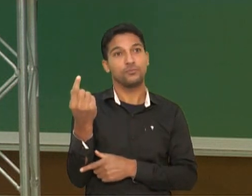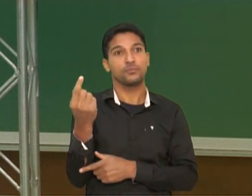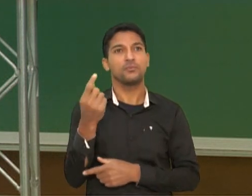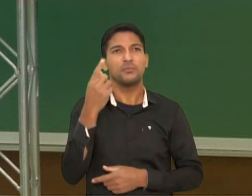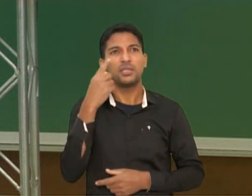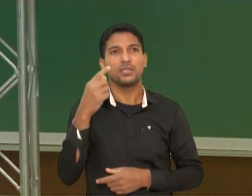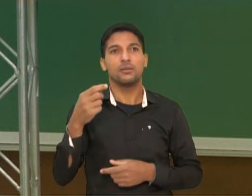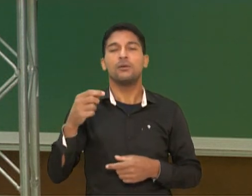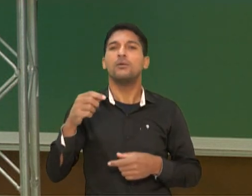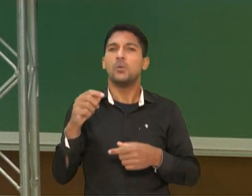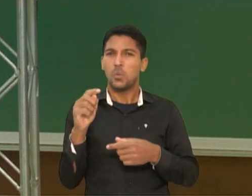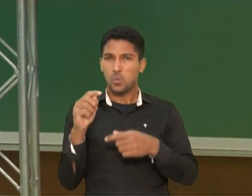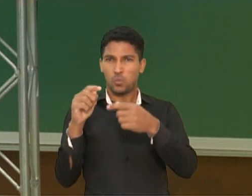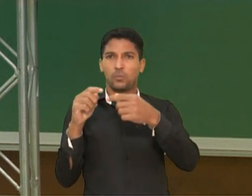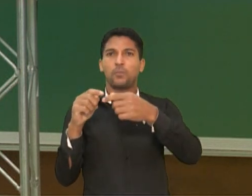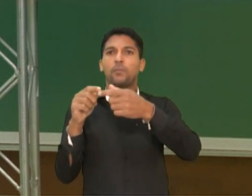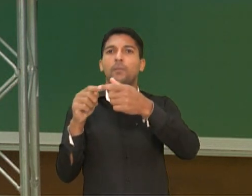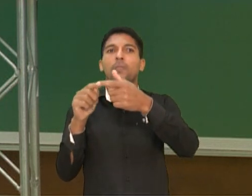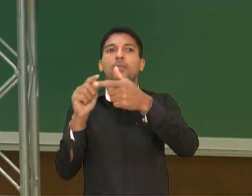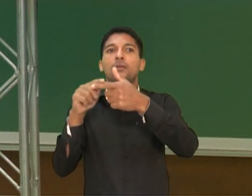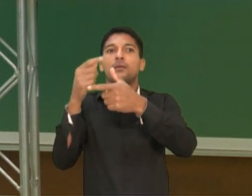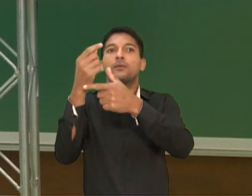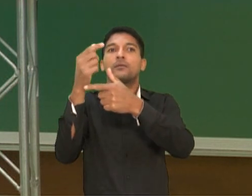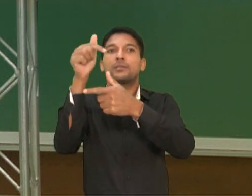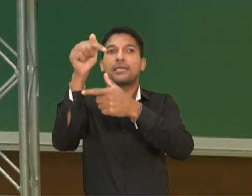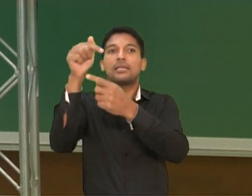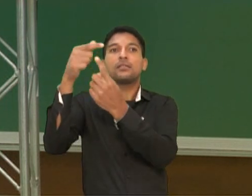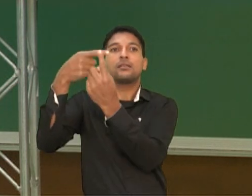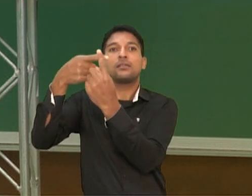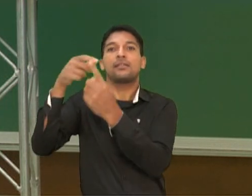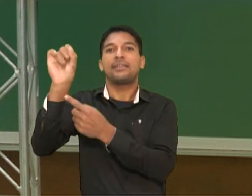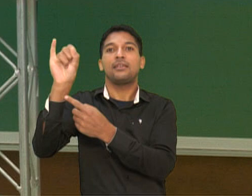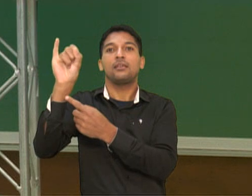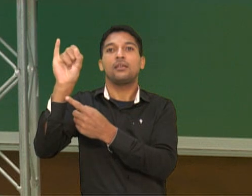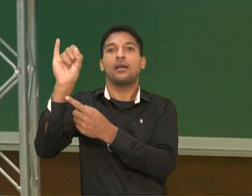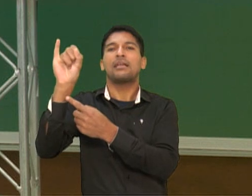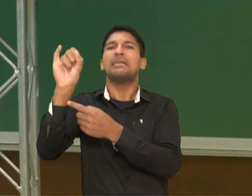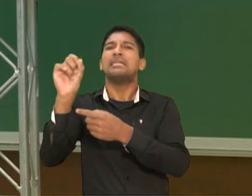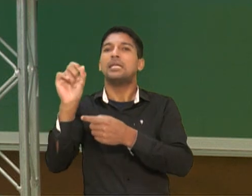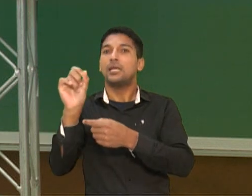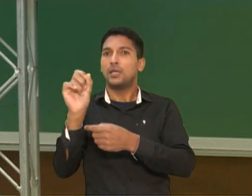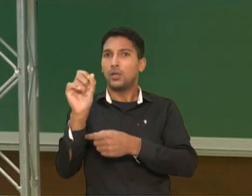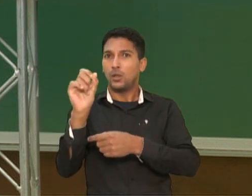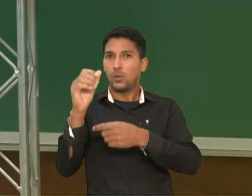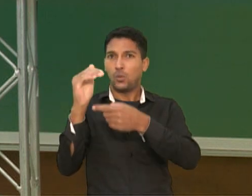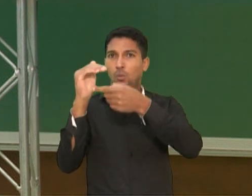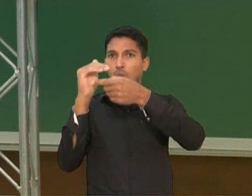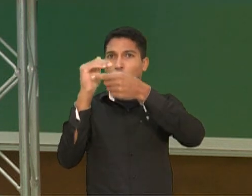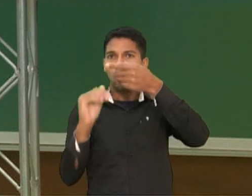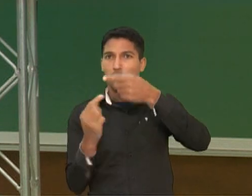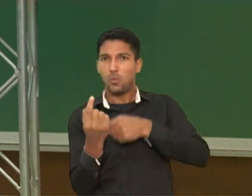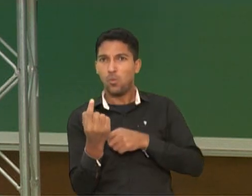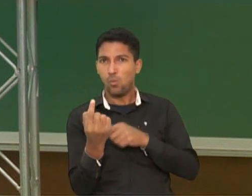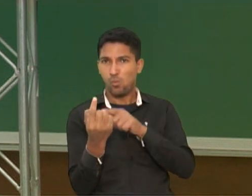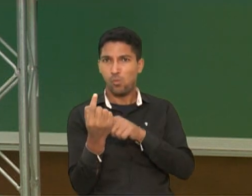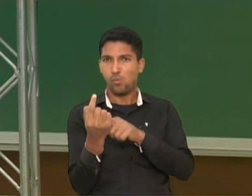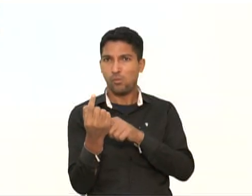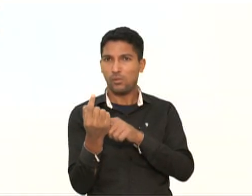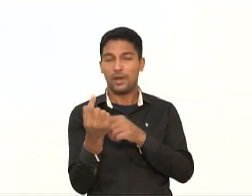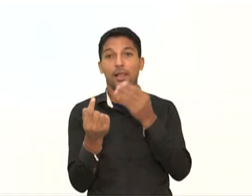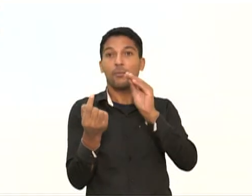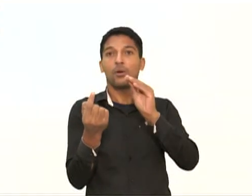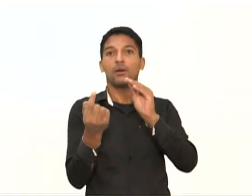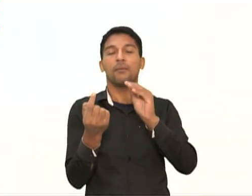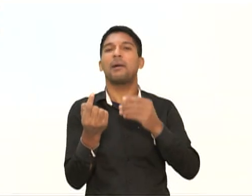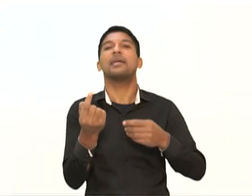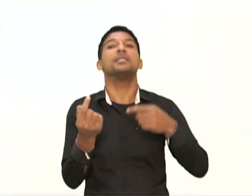deixei esse 1 para mostrar para vocês que quando você está com uma fração e o denominador é 1, você não precisa escrever, tá? No